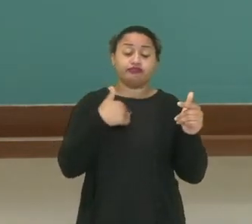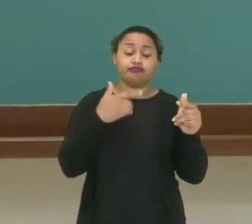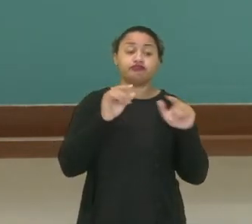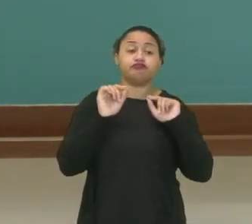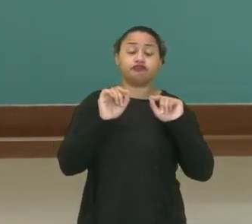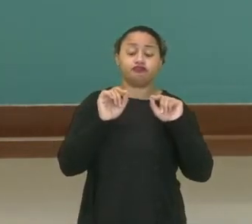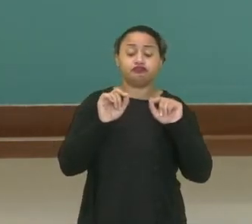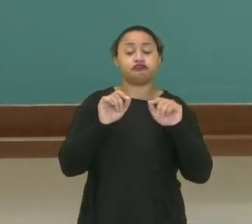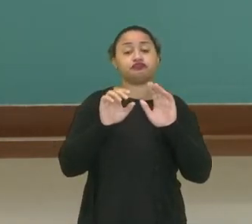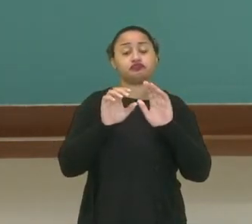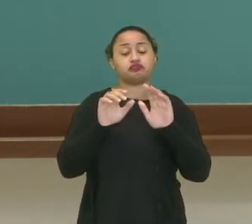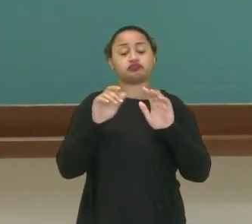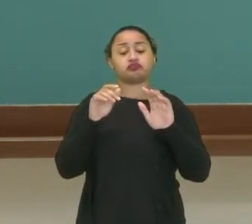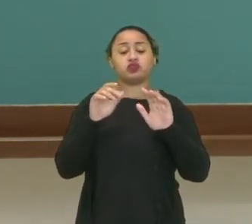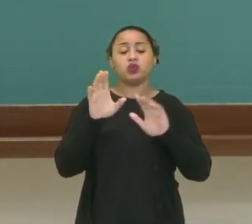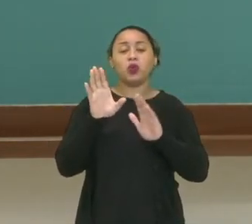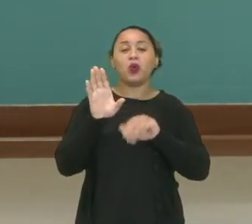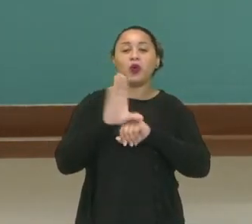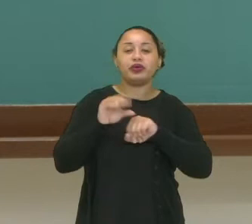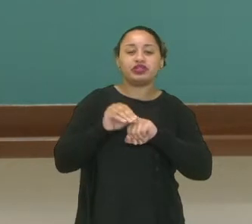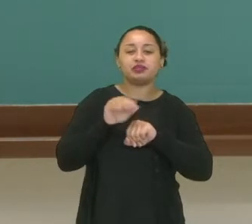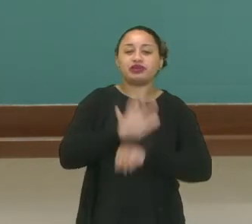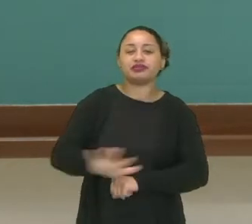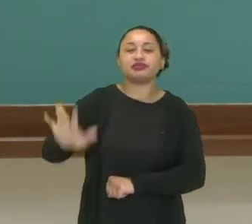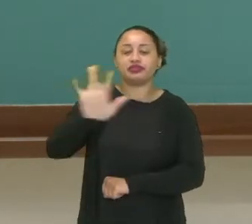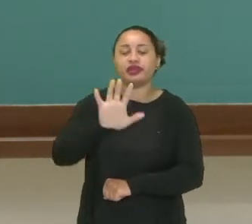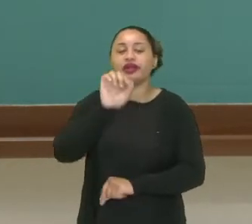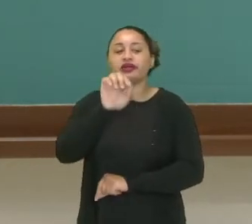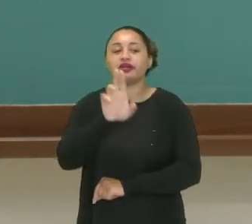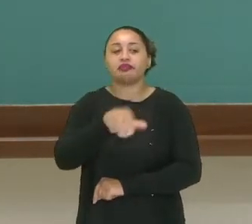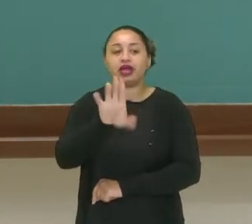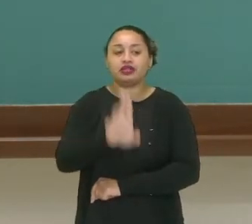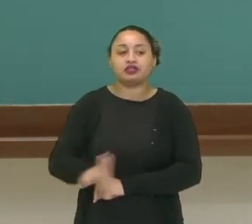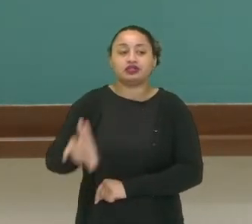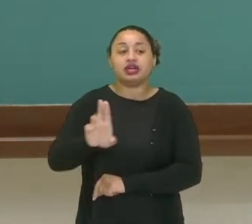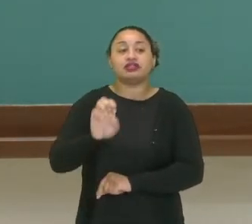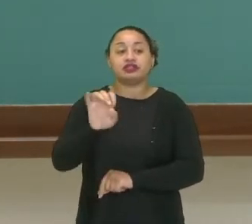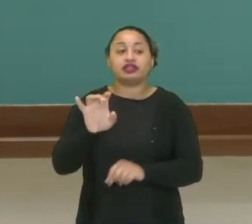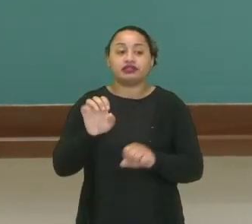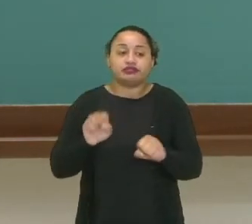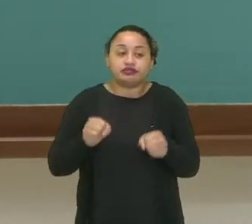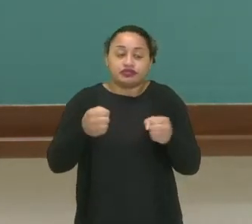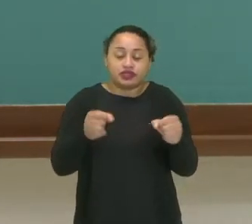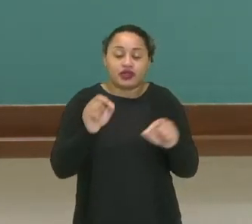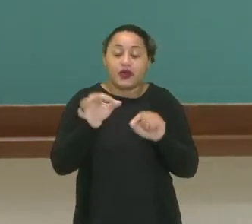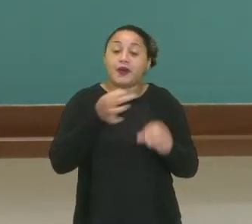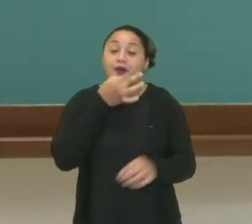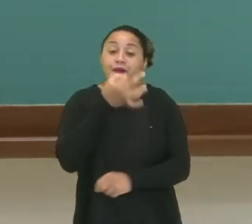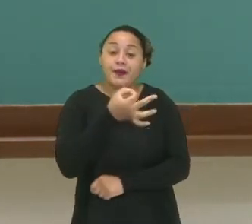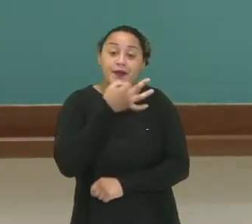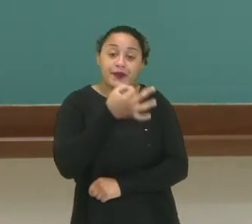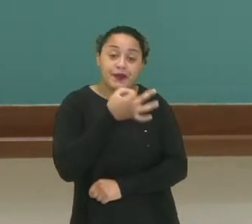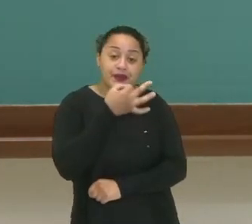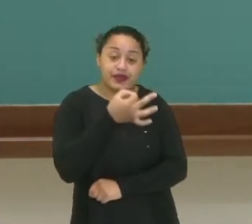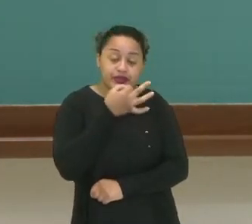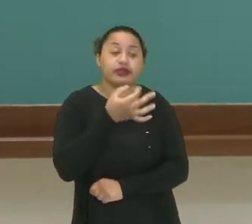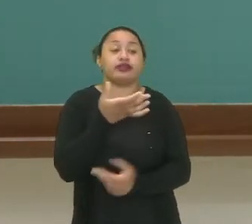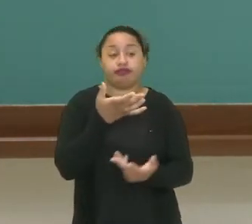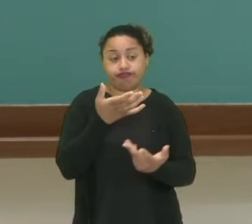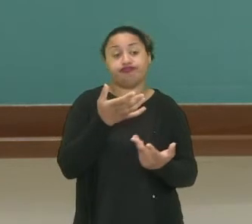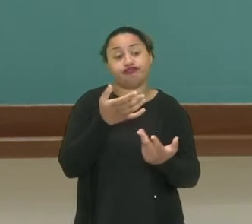representada o consenso geral. São mais utilizados quando se quer defender uma opinião que é